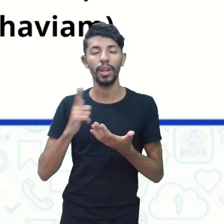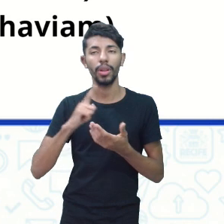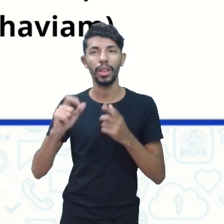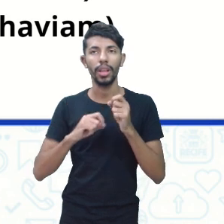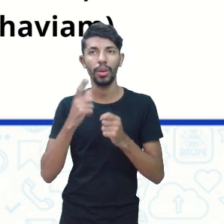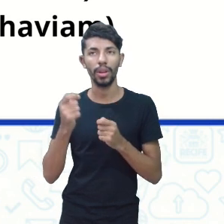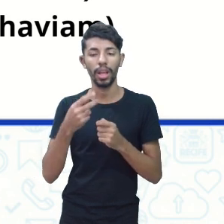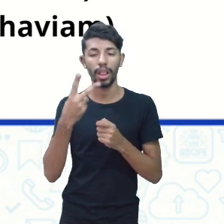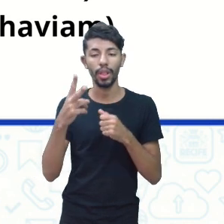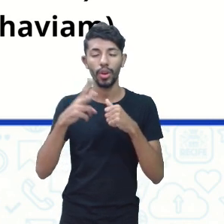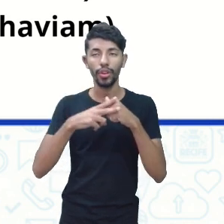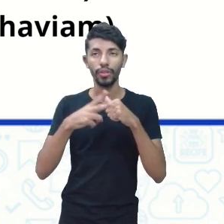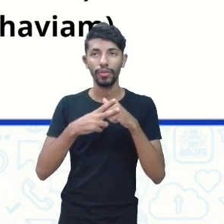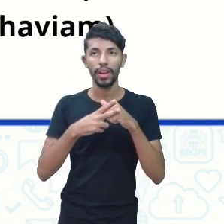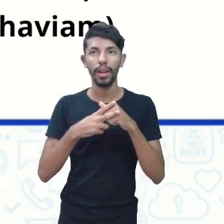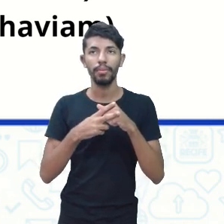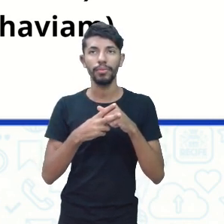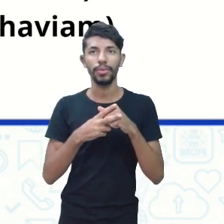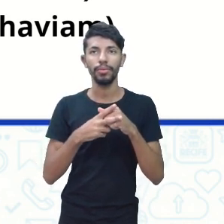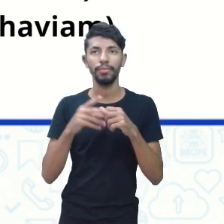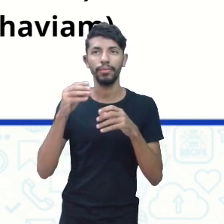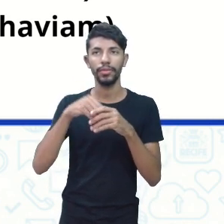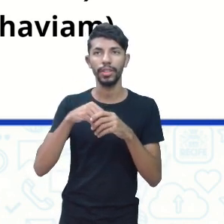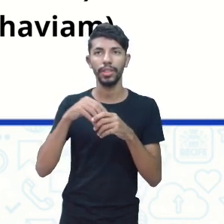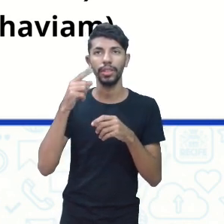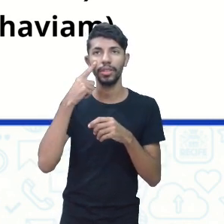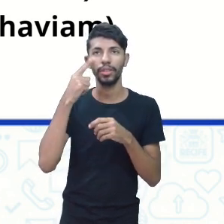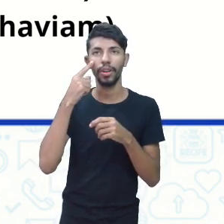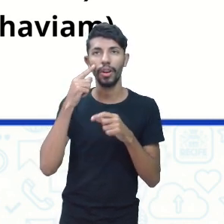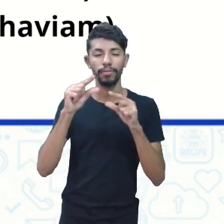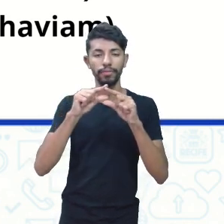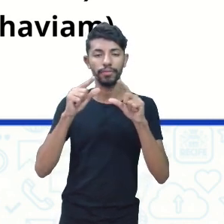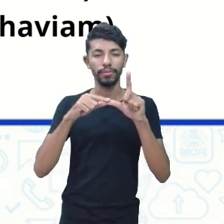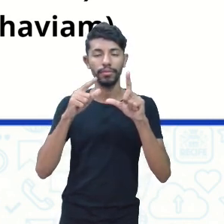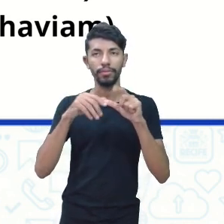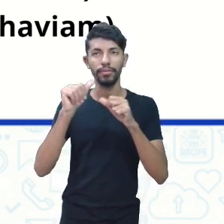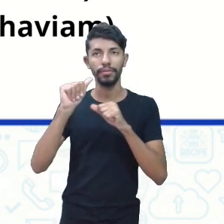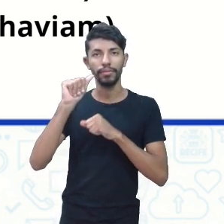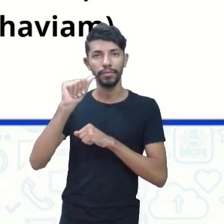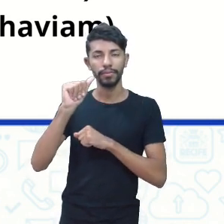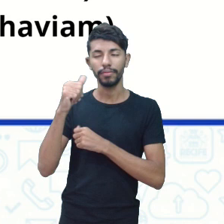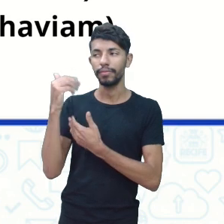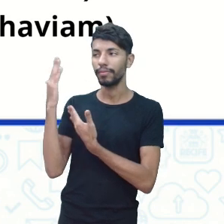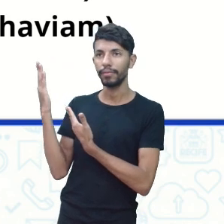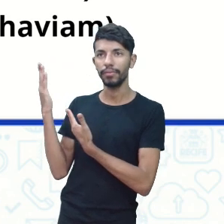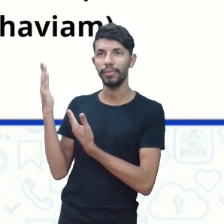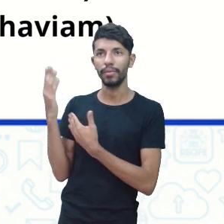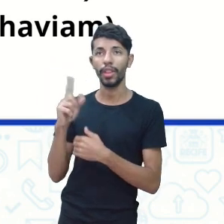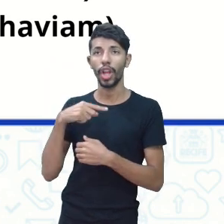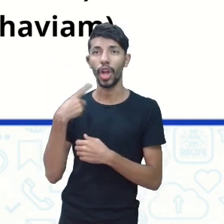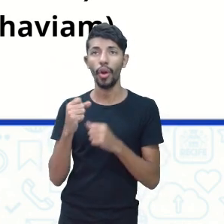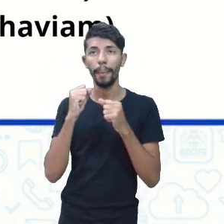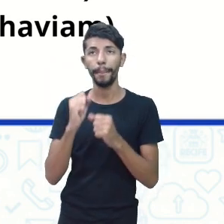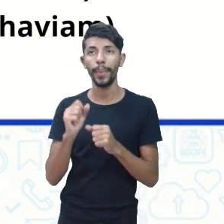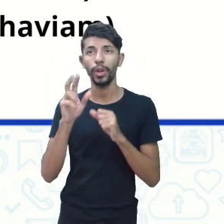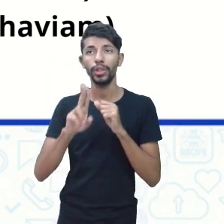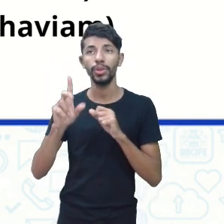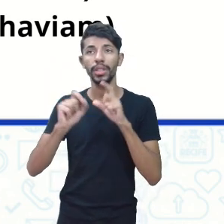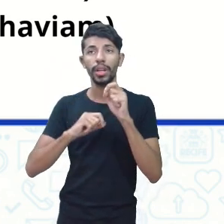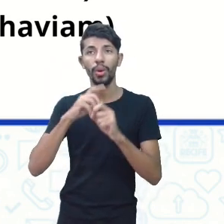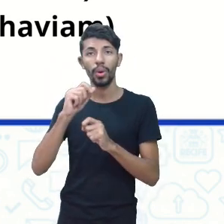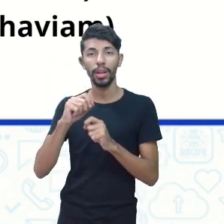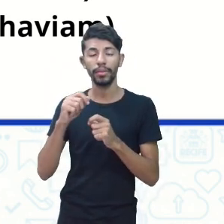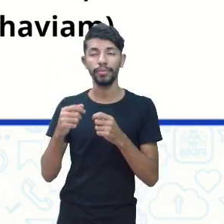Então, a multidão aglomerada na avenida, e aí a gente pode usar